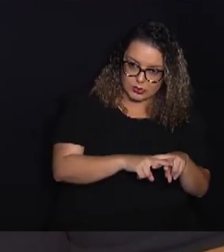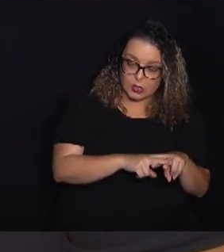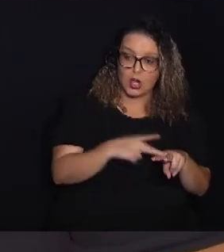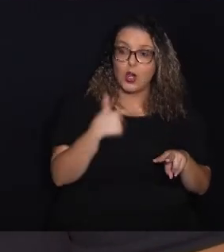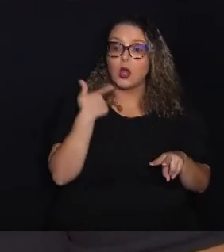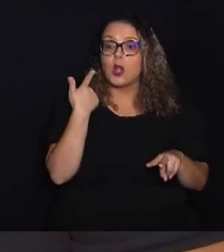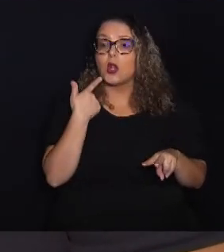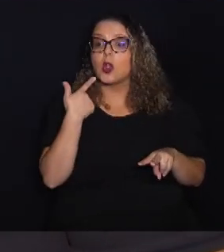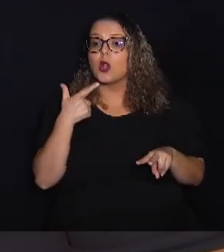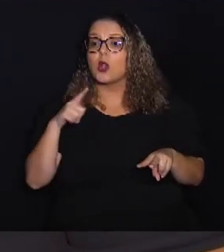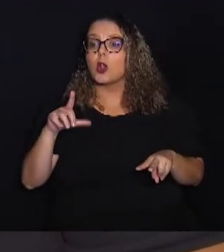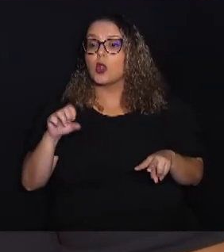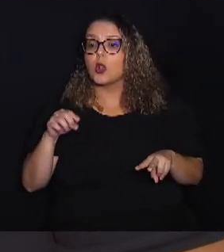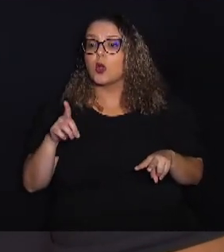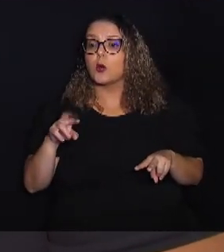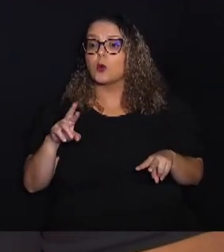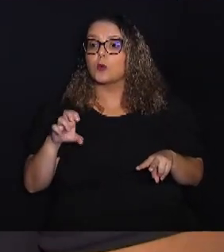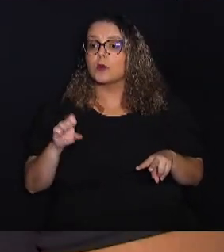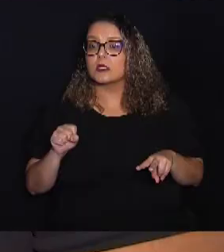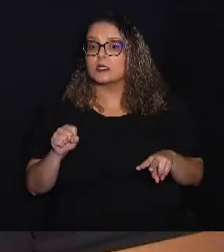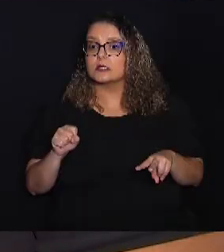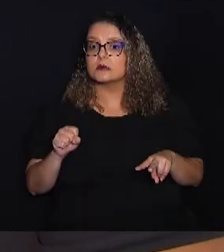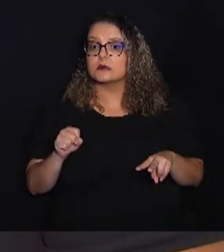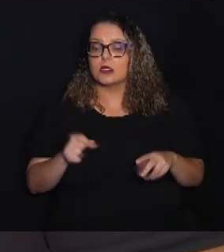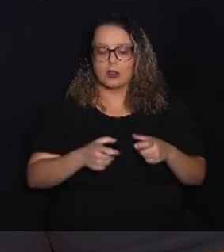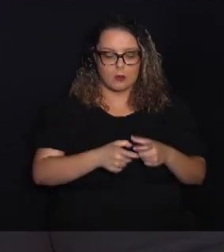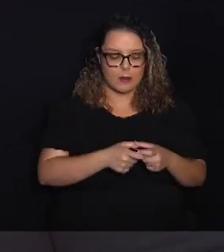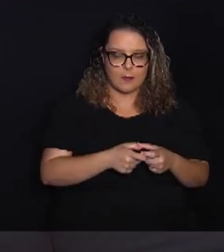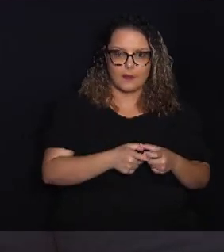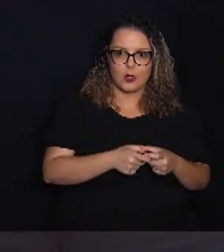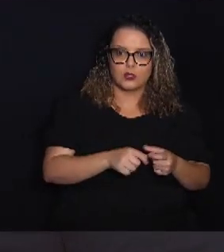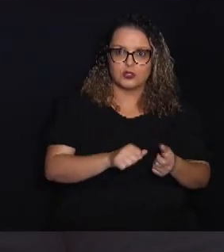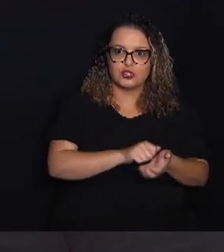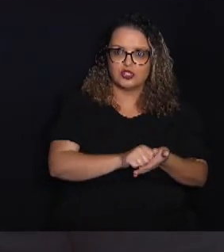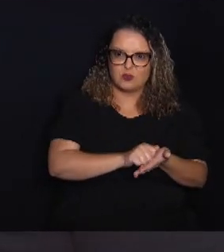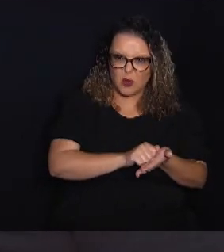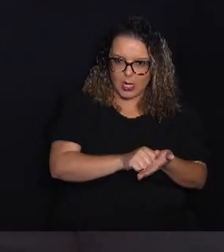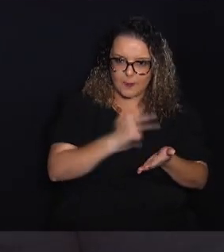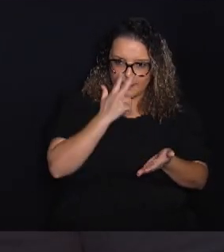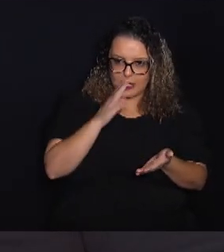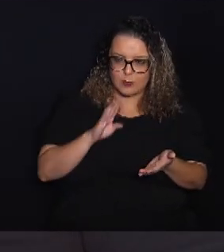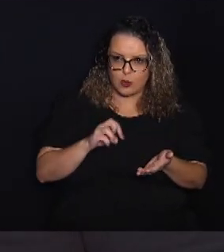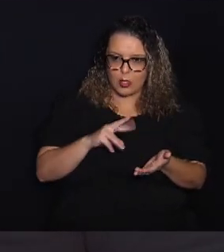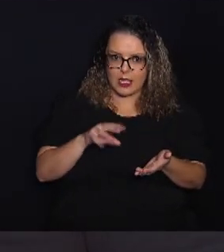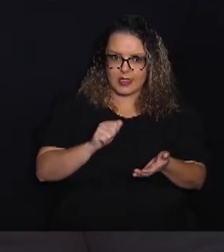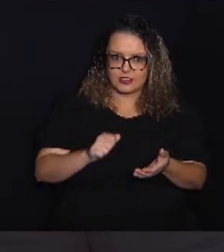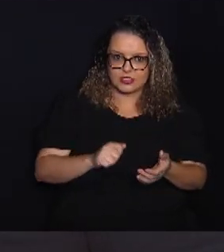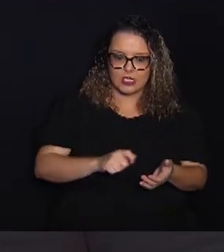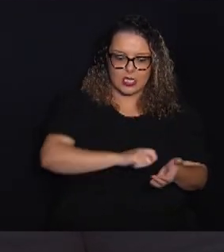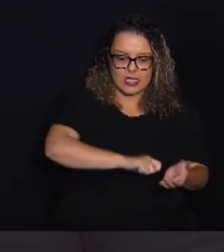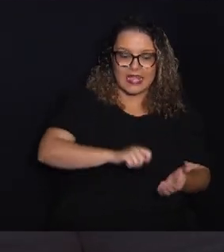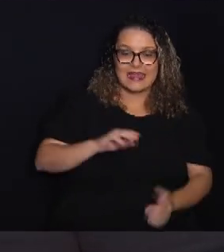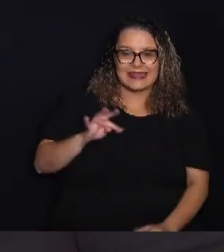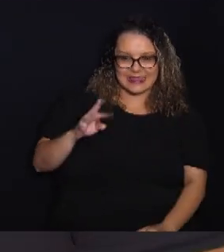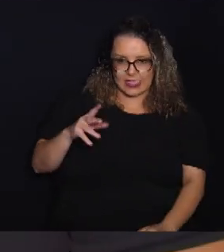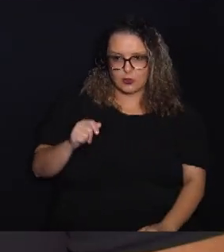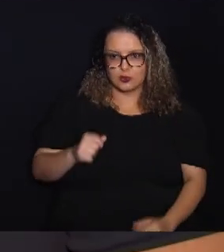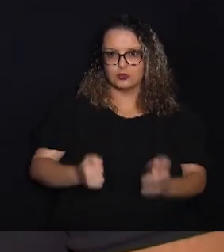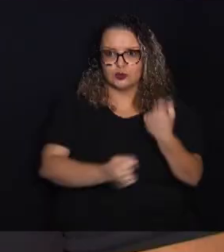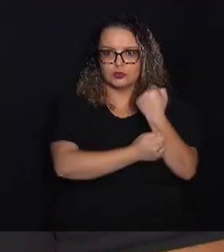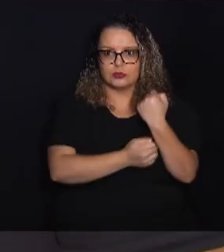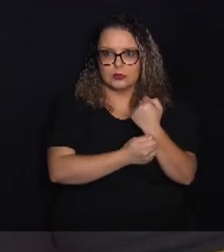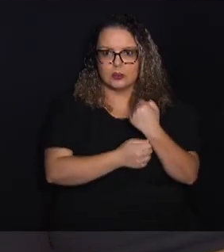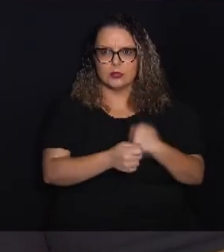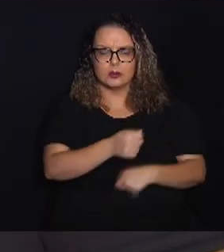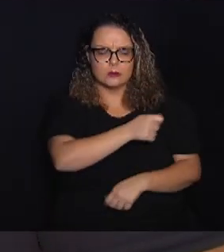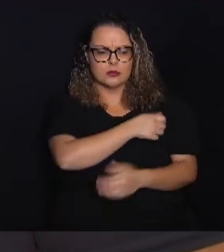da cadeia de Londres. Então eles jogavam com uma bola de borracha e taco de madeira.